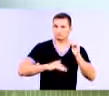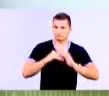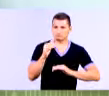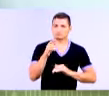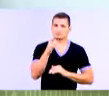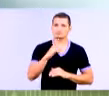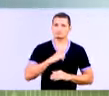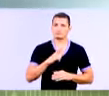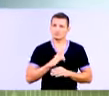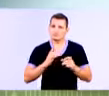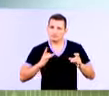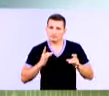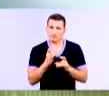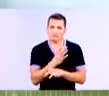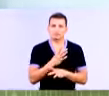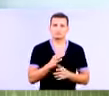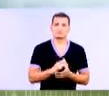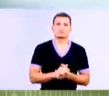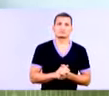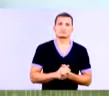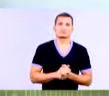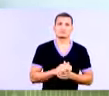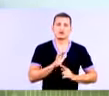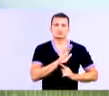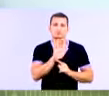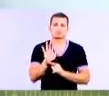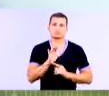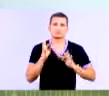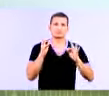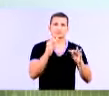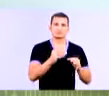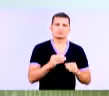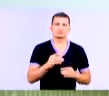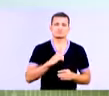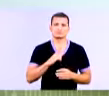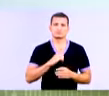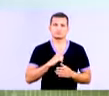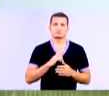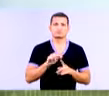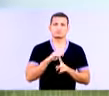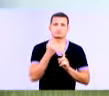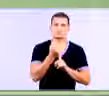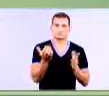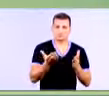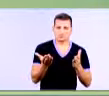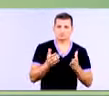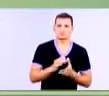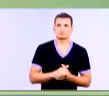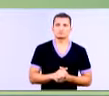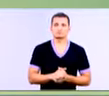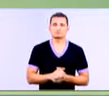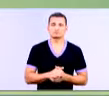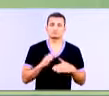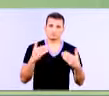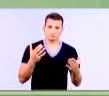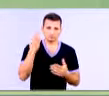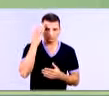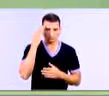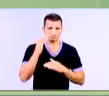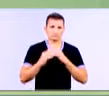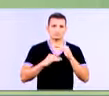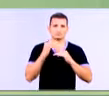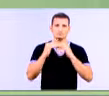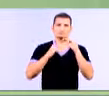preparando, né, para atender toda essa demanda que tem no mercado hoje, né? Então nós sabemos que a linguagem de evolução, a